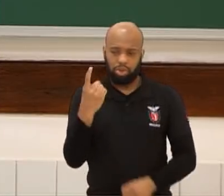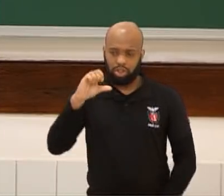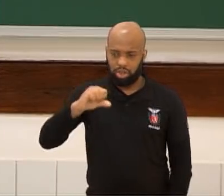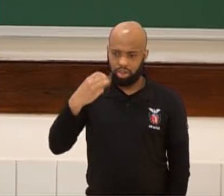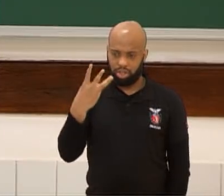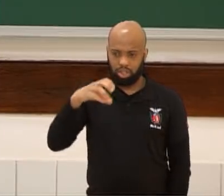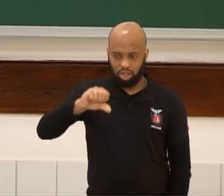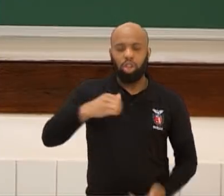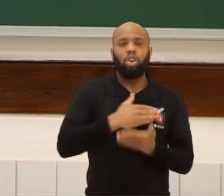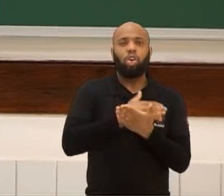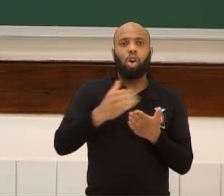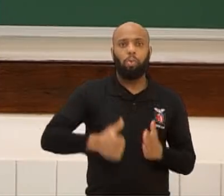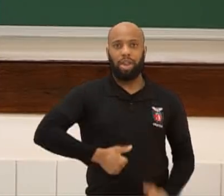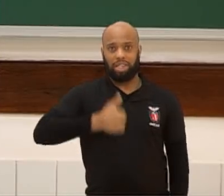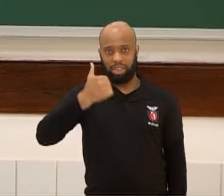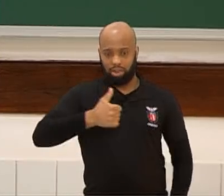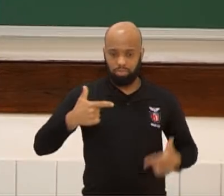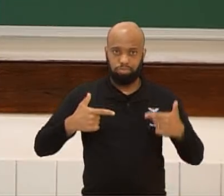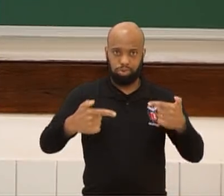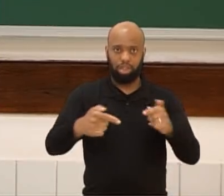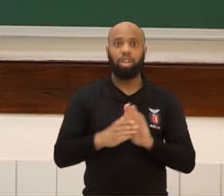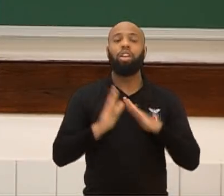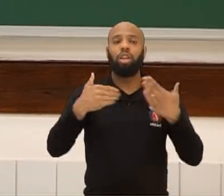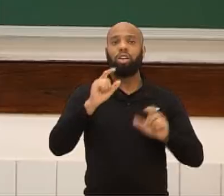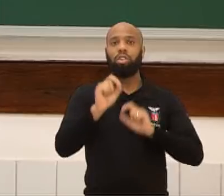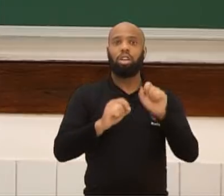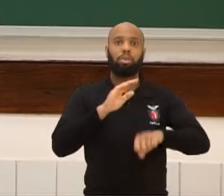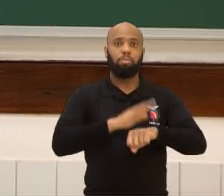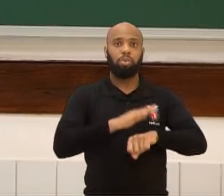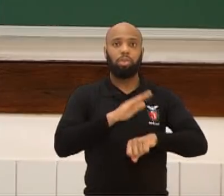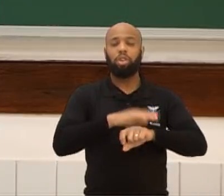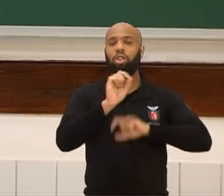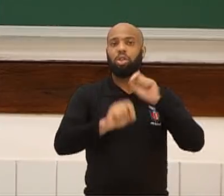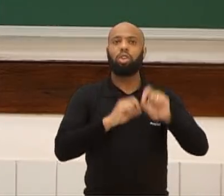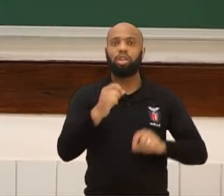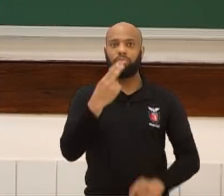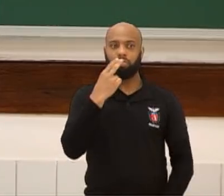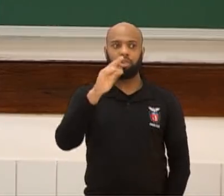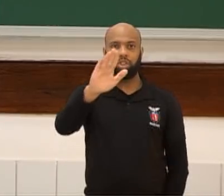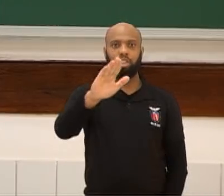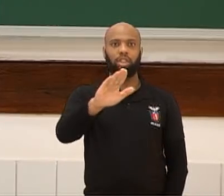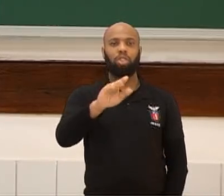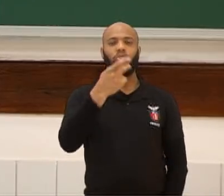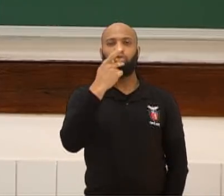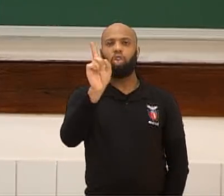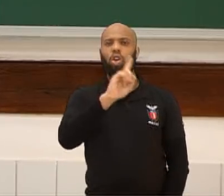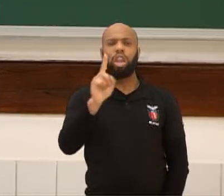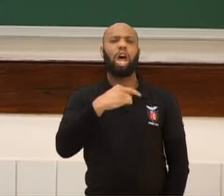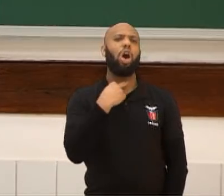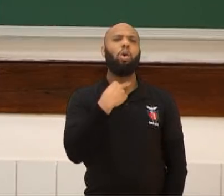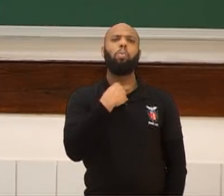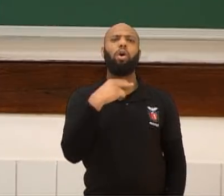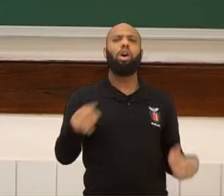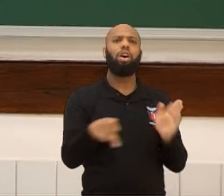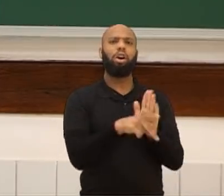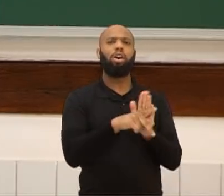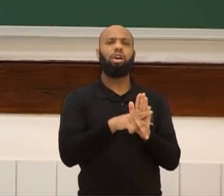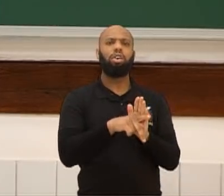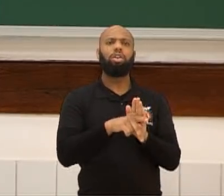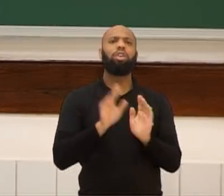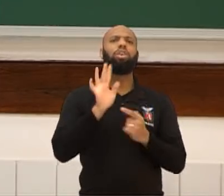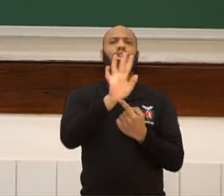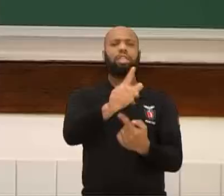já começa a Primeira Guerra, e foi um momento em que Hitler não permitiu mais que fossem passadas programações estrangeiras na